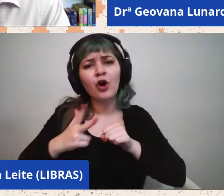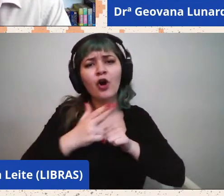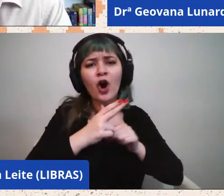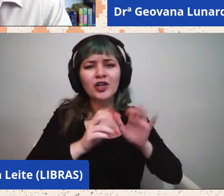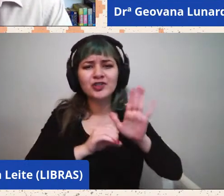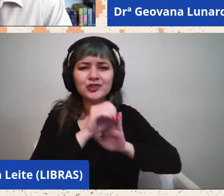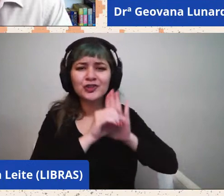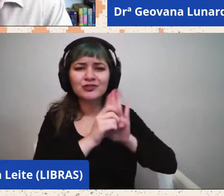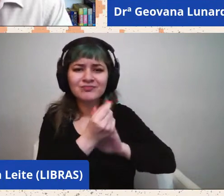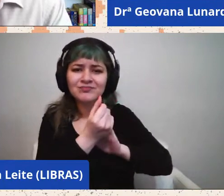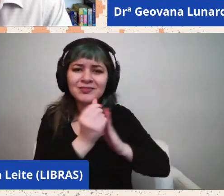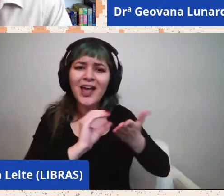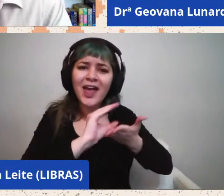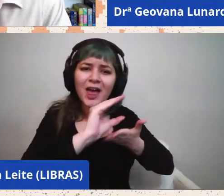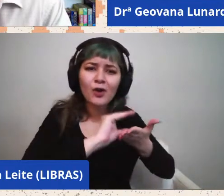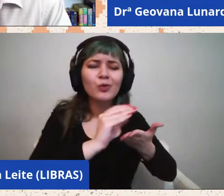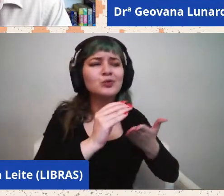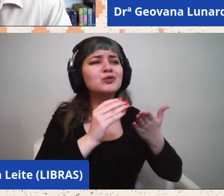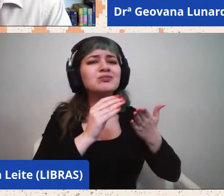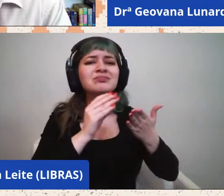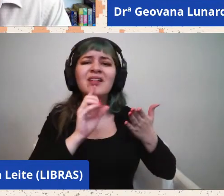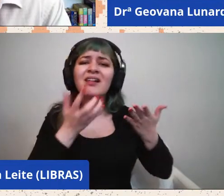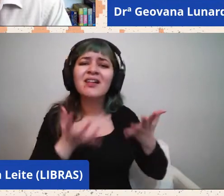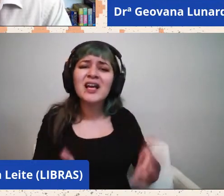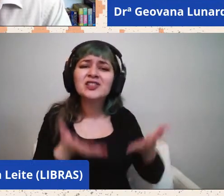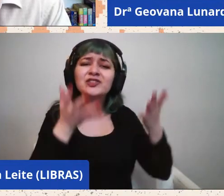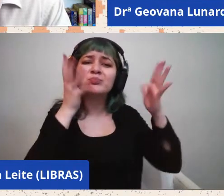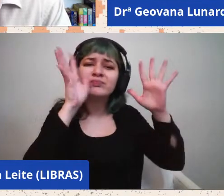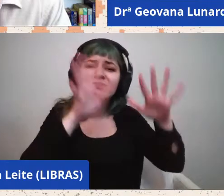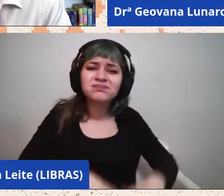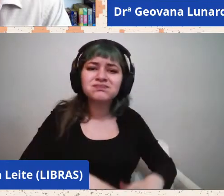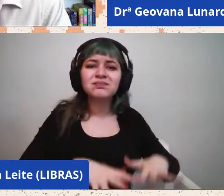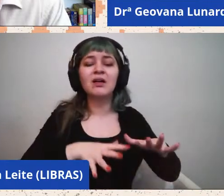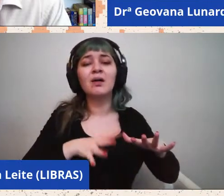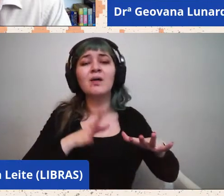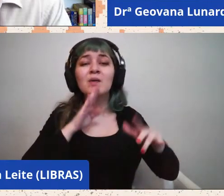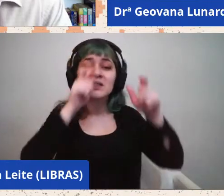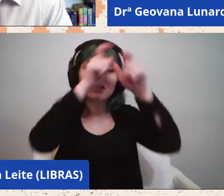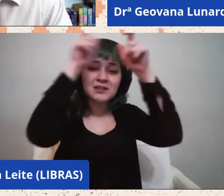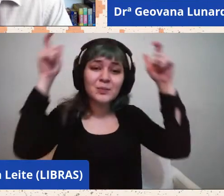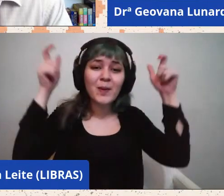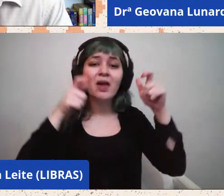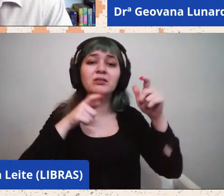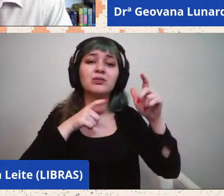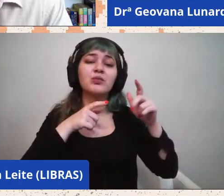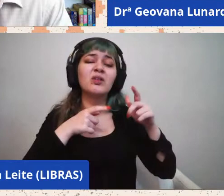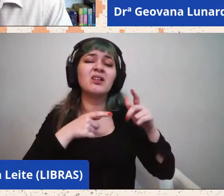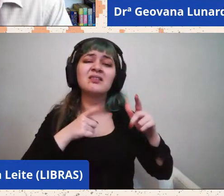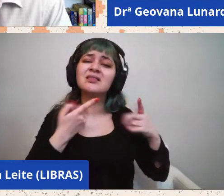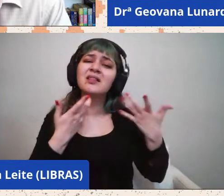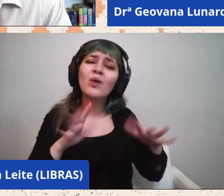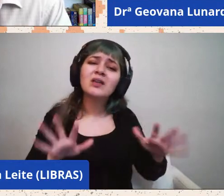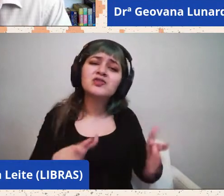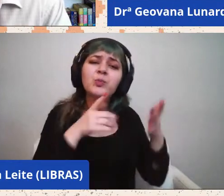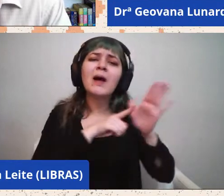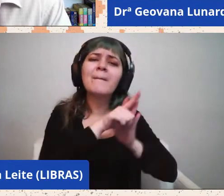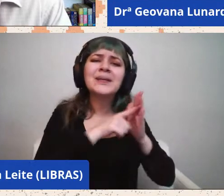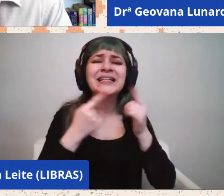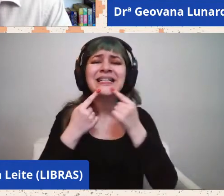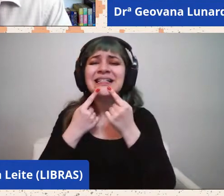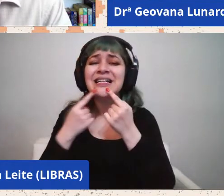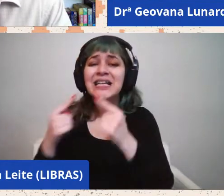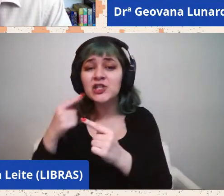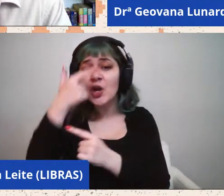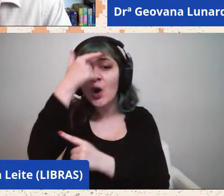de recursos, de desestímulo ao conhecimento, à pesquisa, críticas à universidade. E eu tenho pensado o